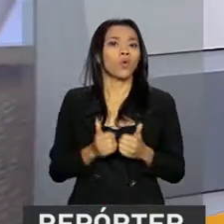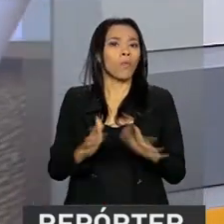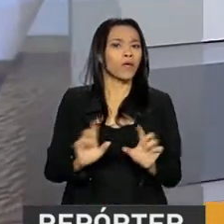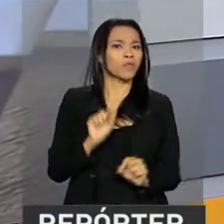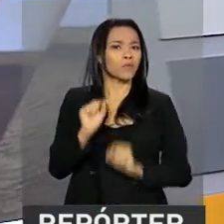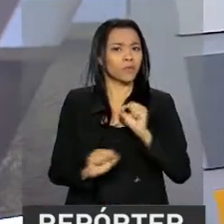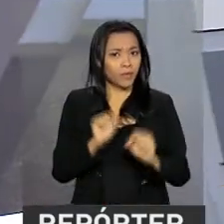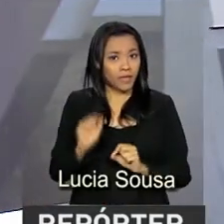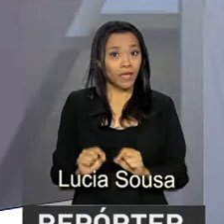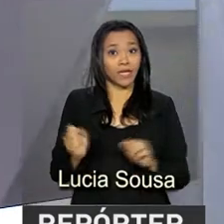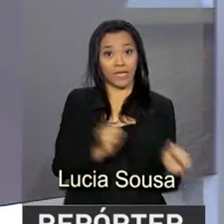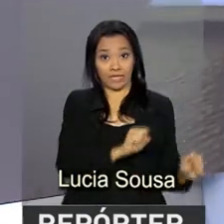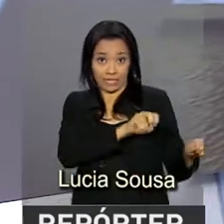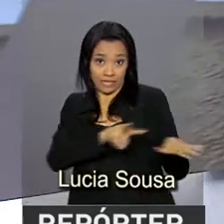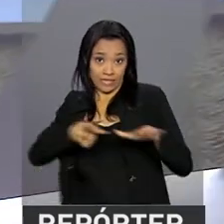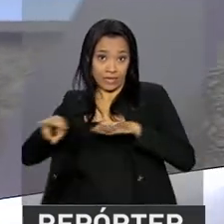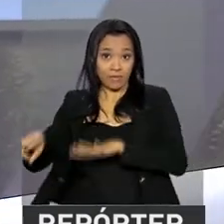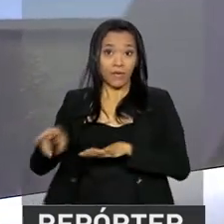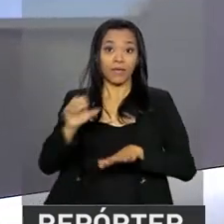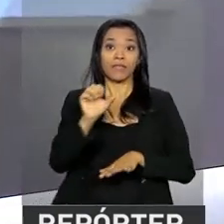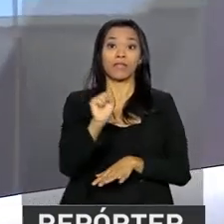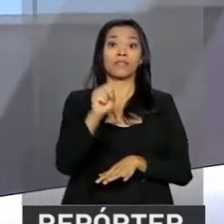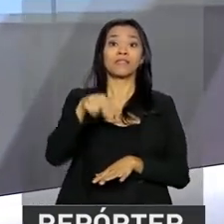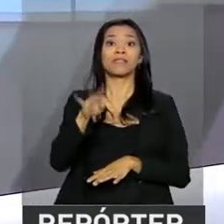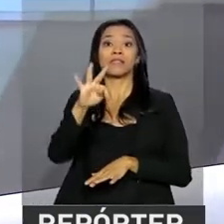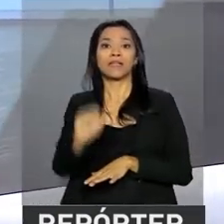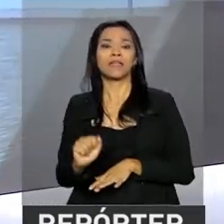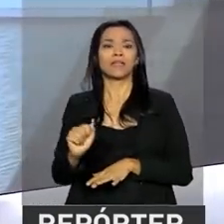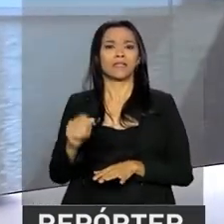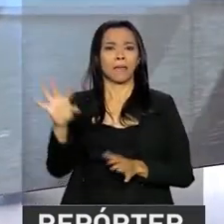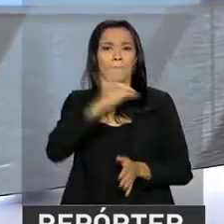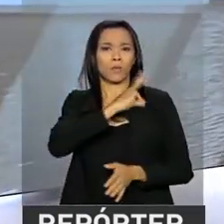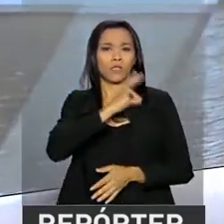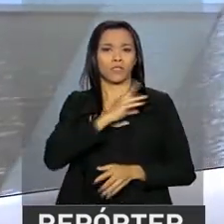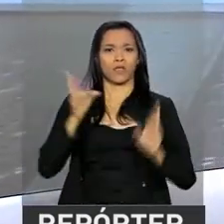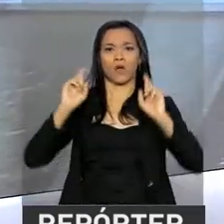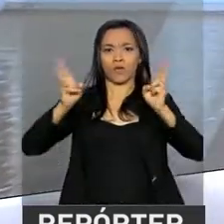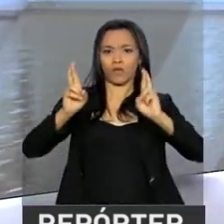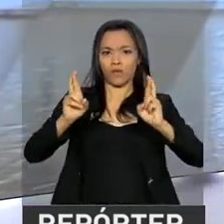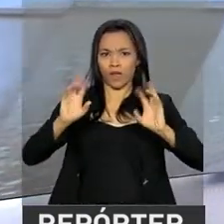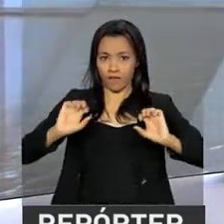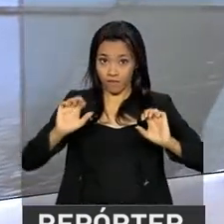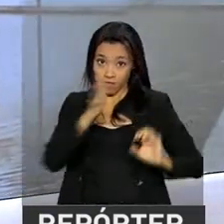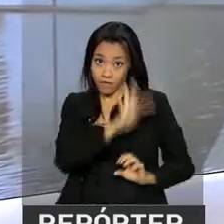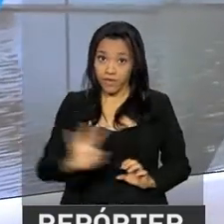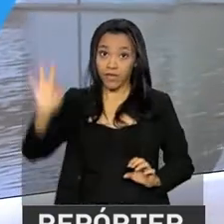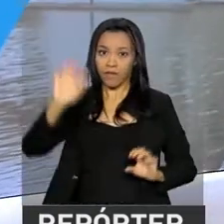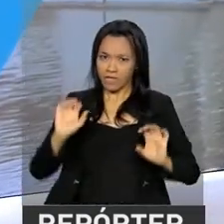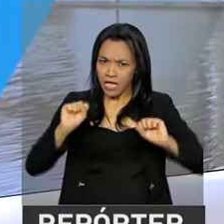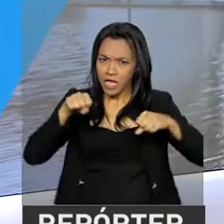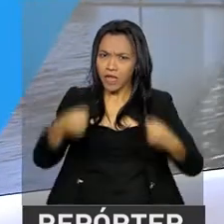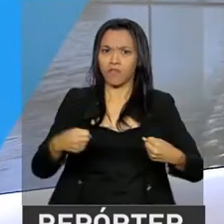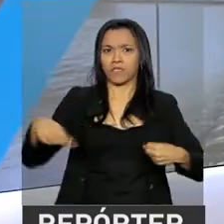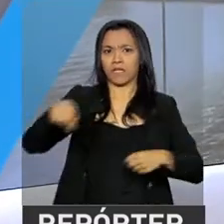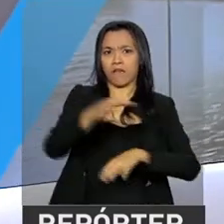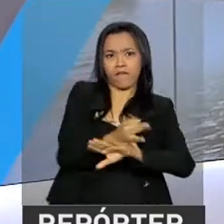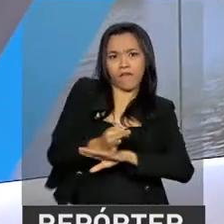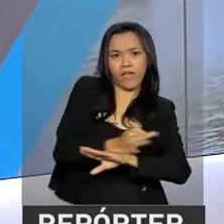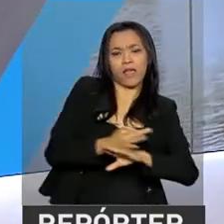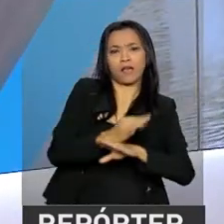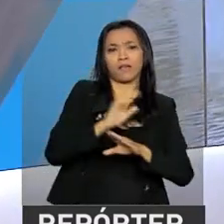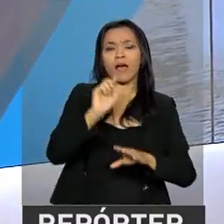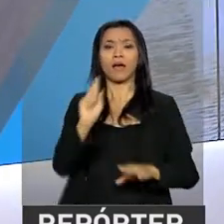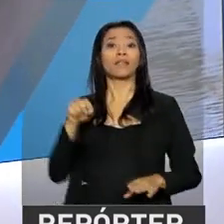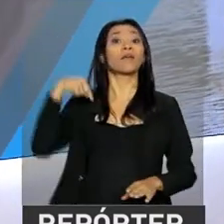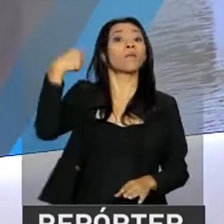semana santa da polícia rodoviária federal a fiscalização reforçada durante o feriadão seja segue até o próximo